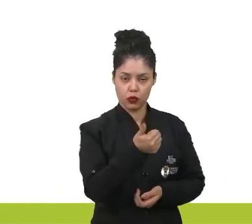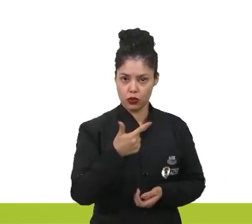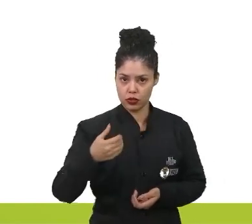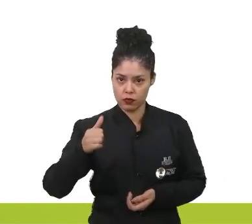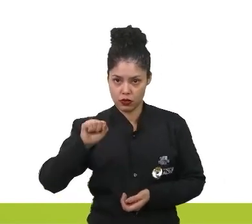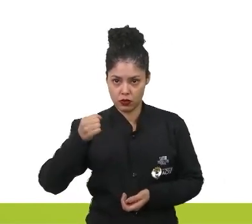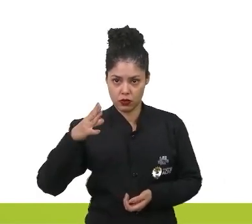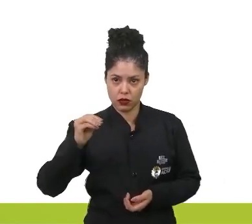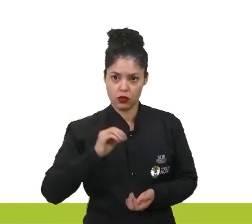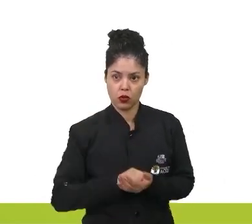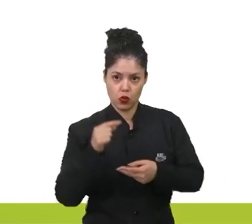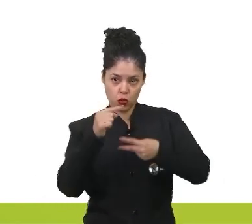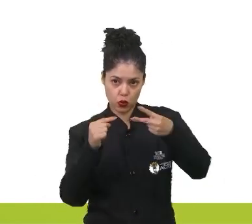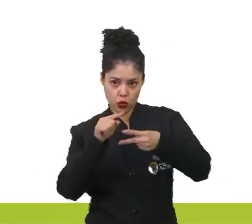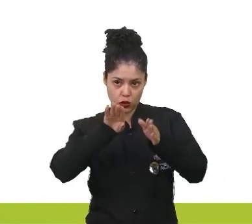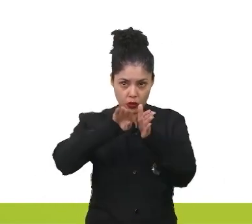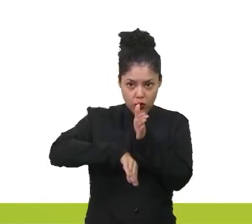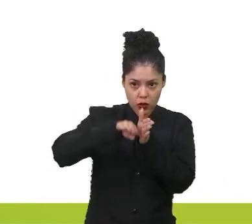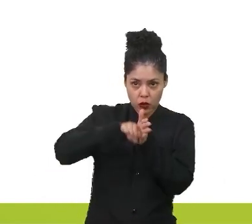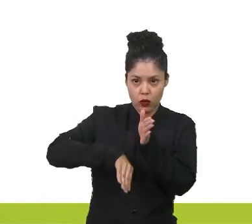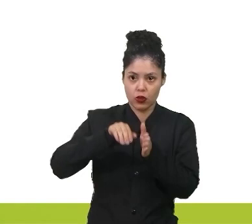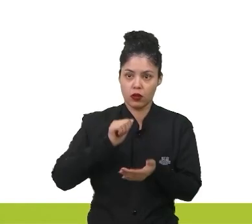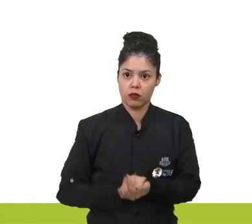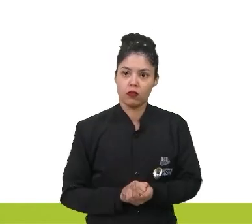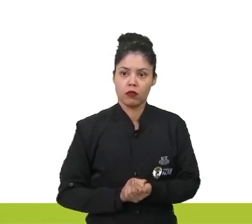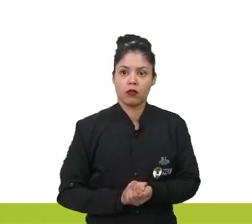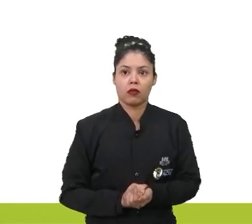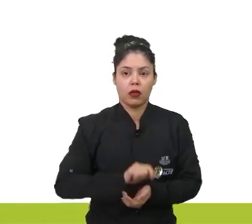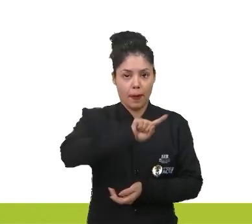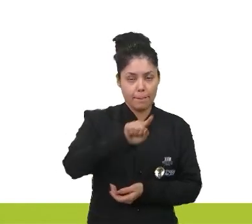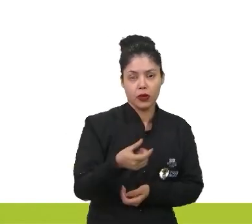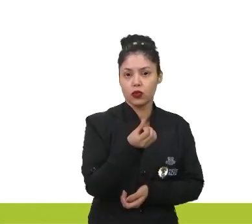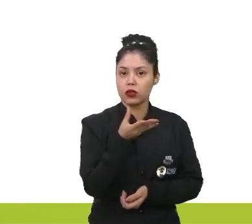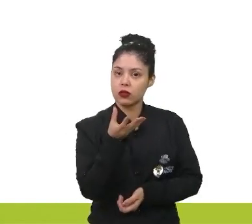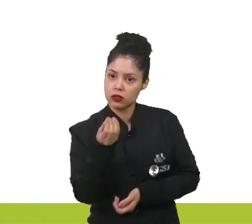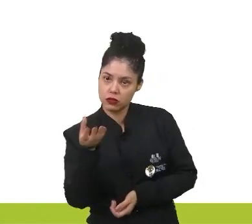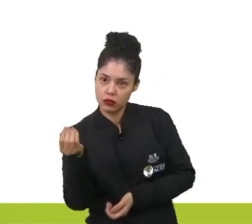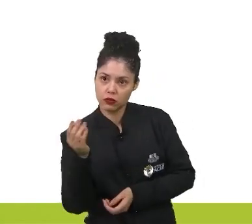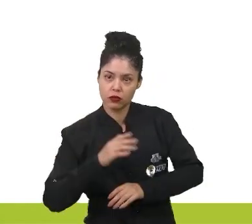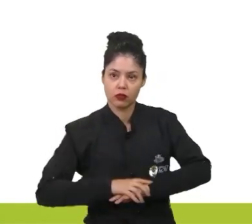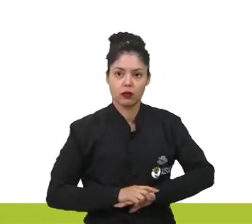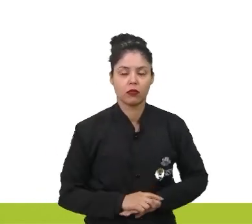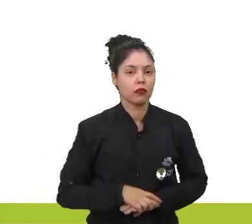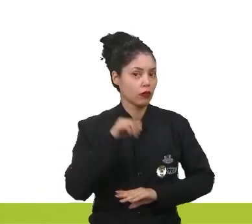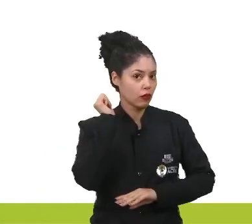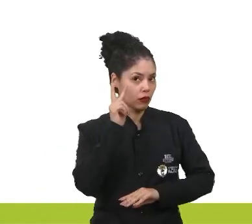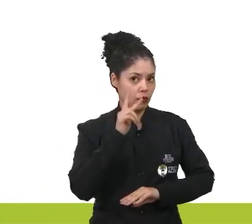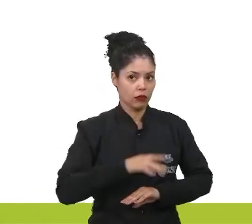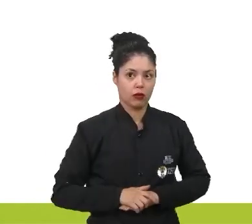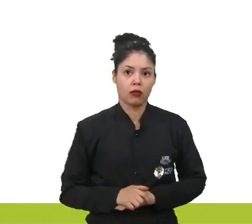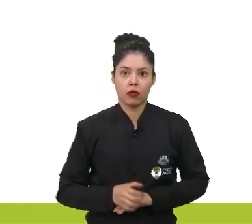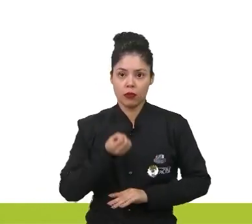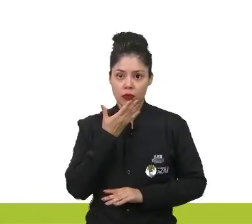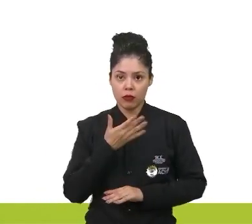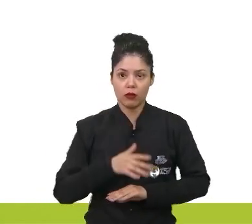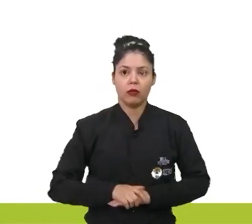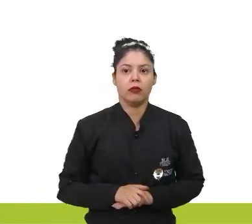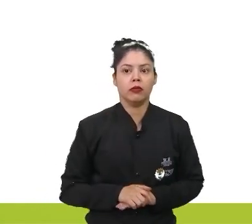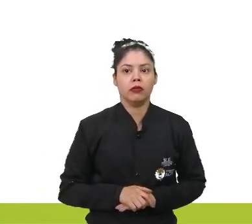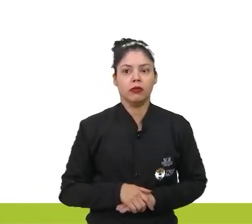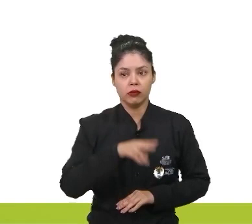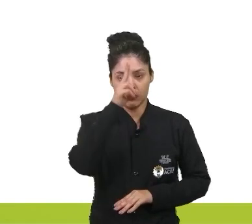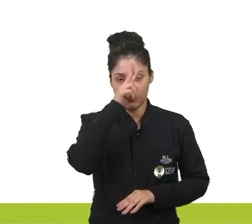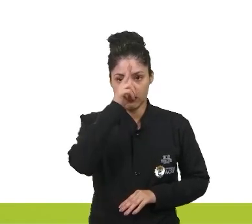12.800. Subtrai os valores e eu vou chegar a um discriminante de 1.600, ok? Bem, pessoal, só lembrando uma